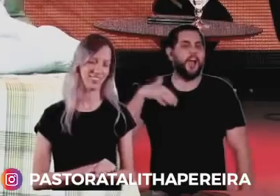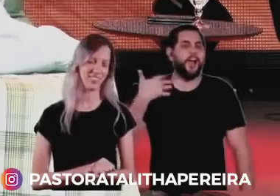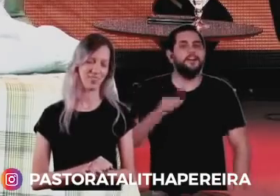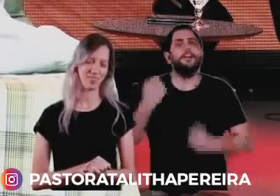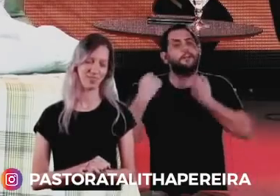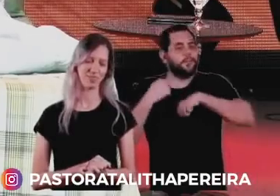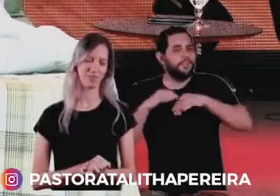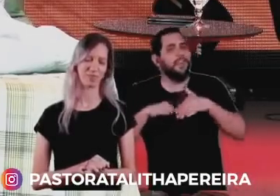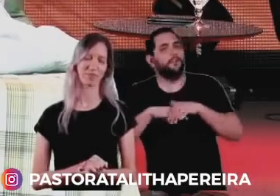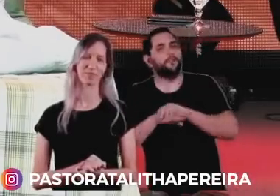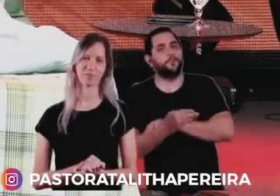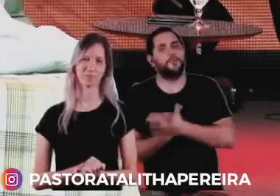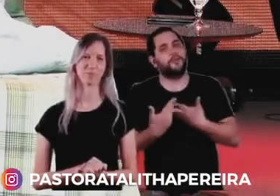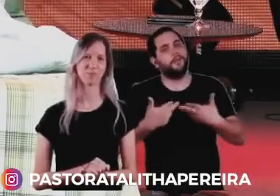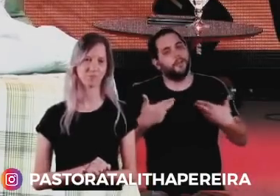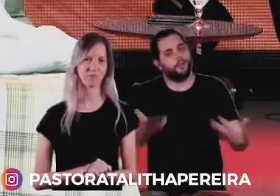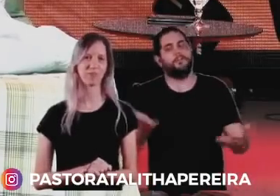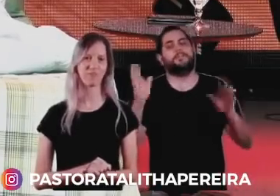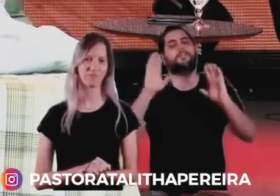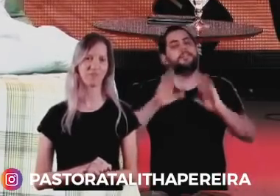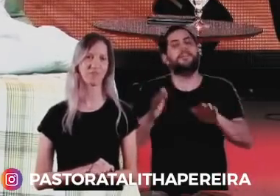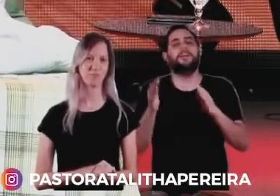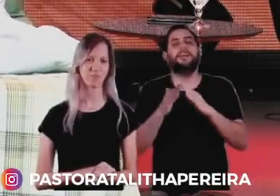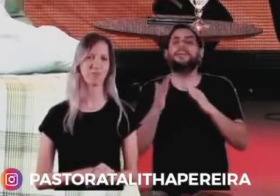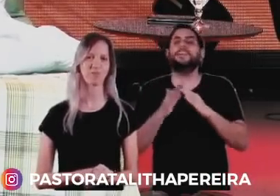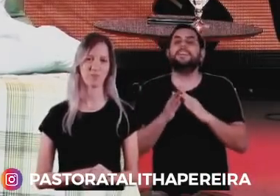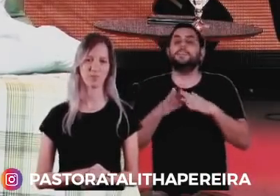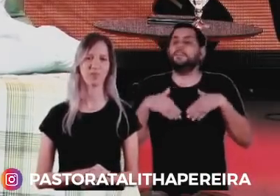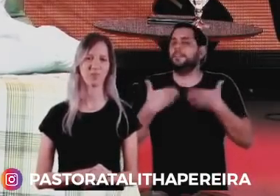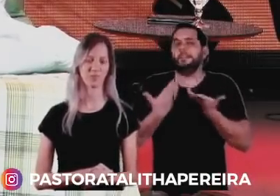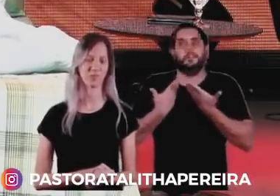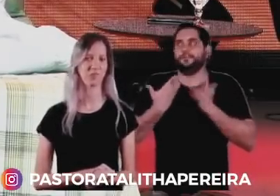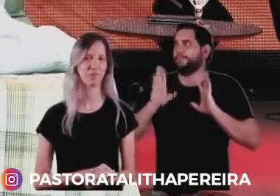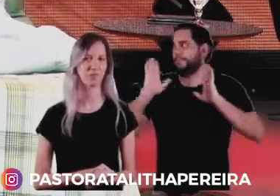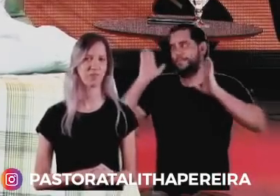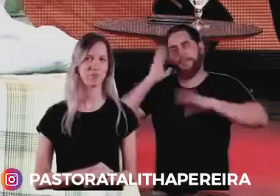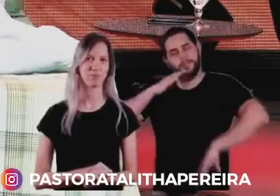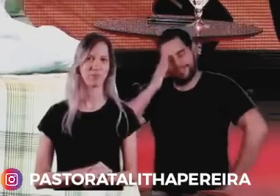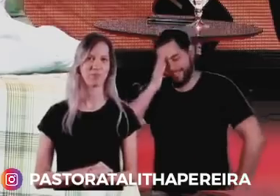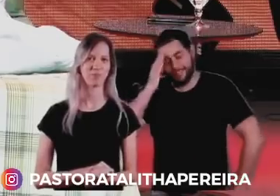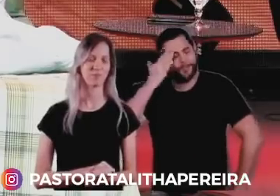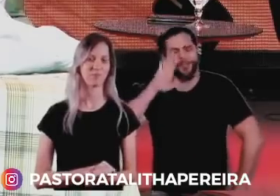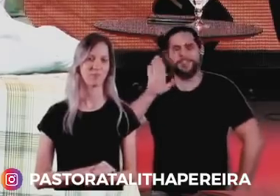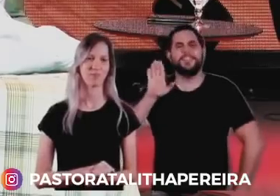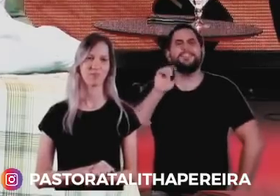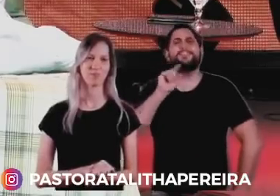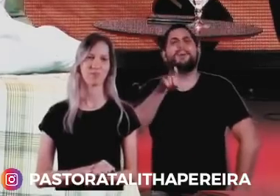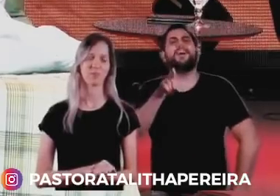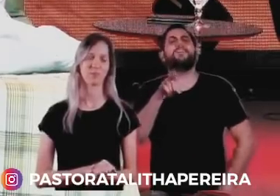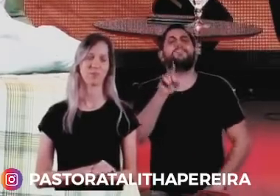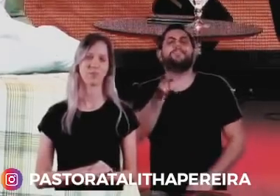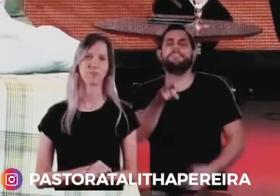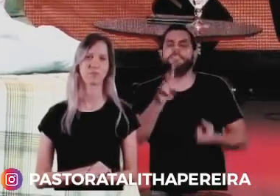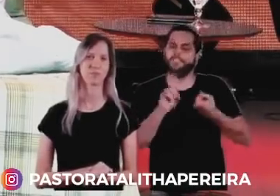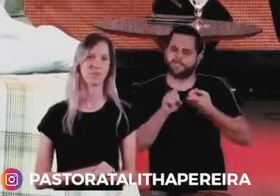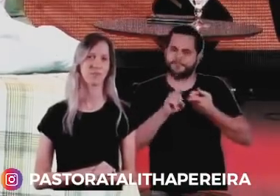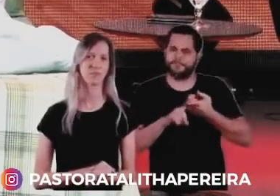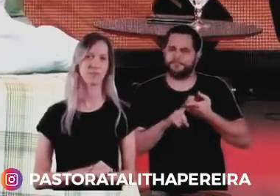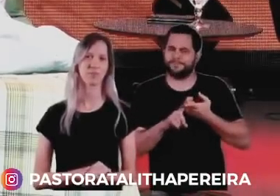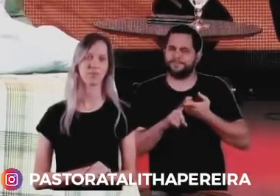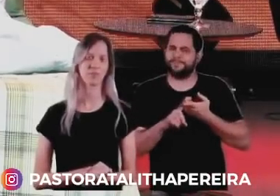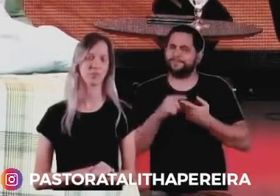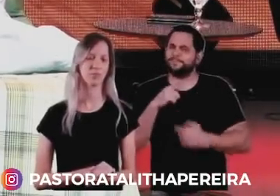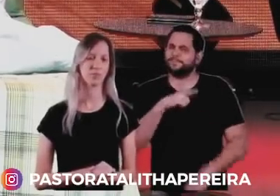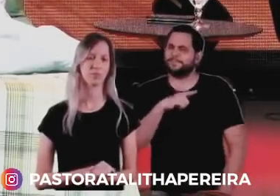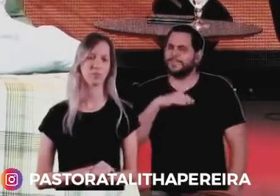tem que se acostumar com muitas coisas nessa quarentena. Eu não sei, ó. E eu não sei se também está acontecendo com vocês. Será que tem